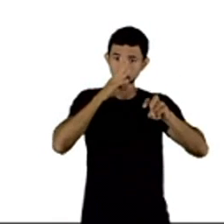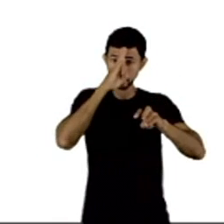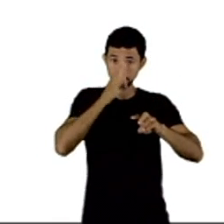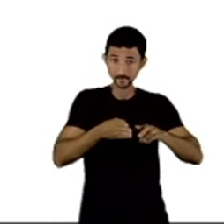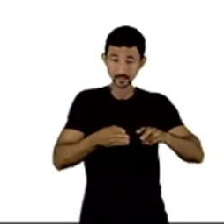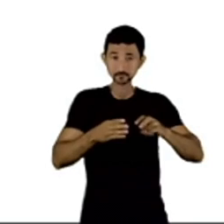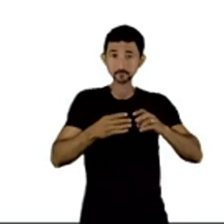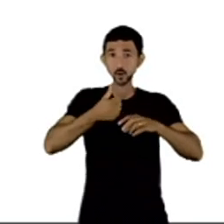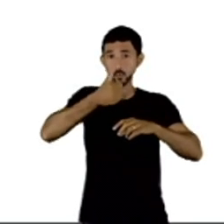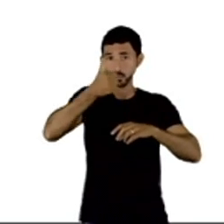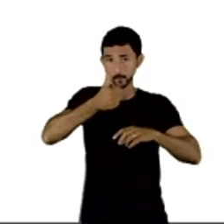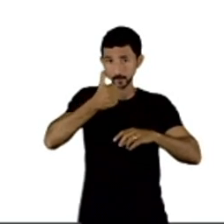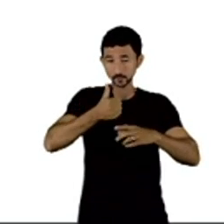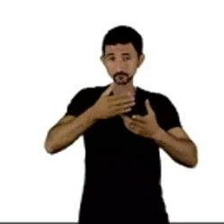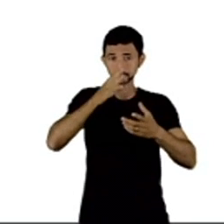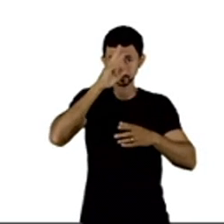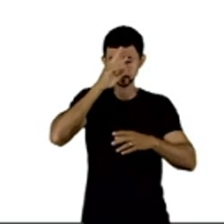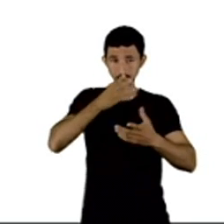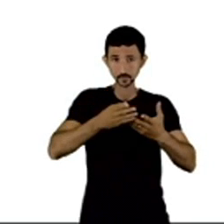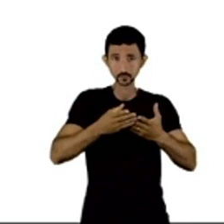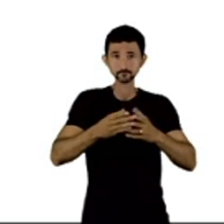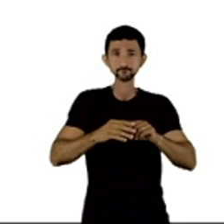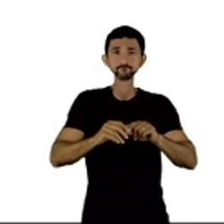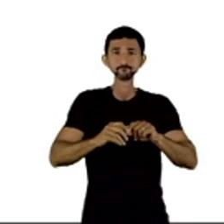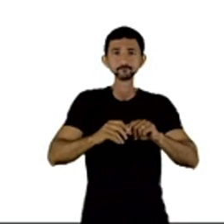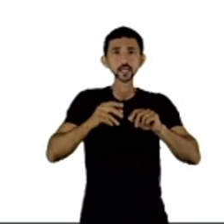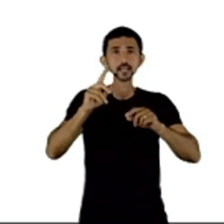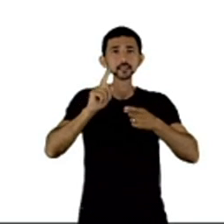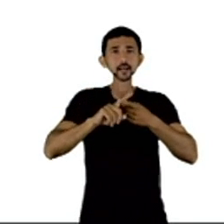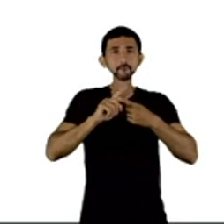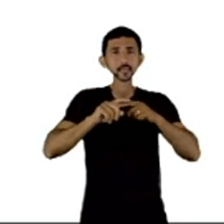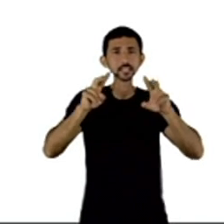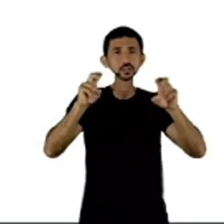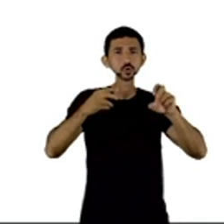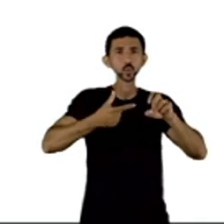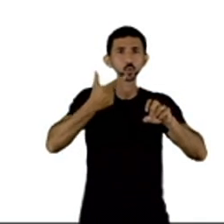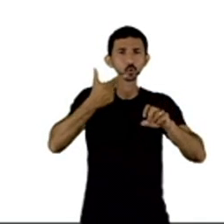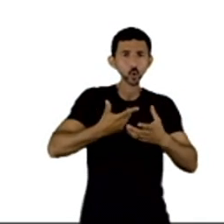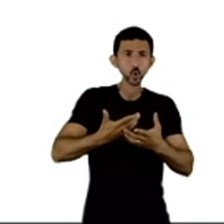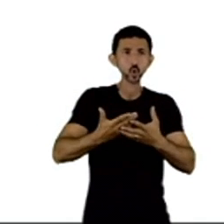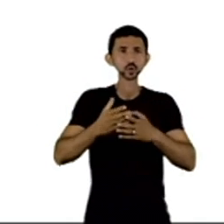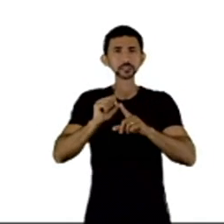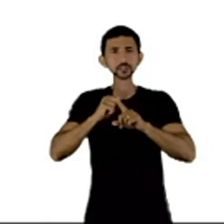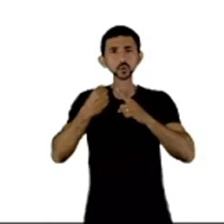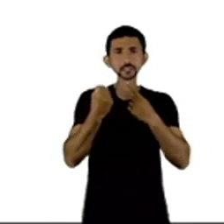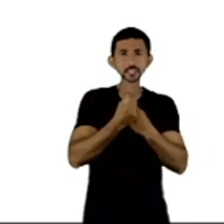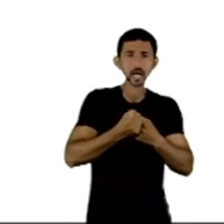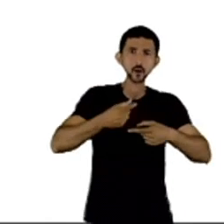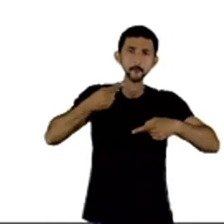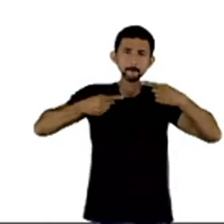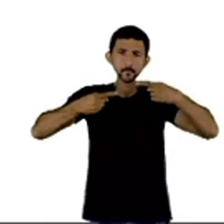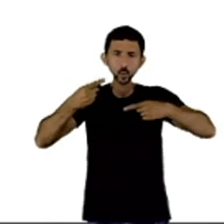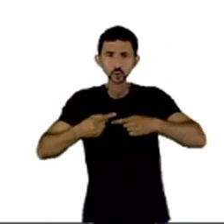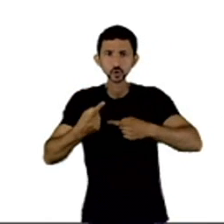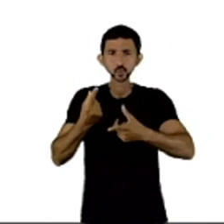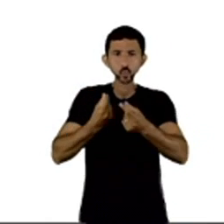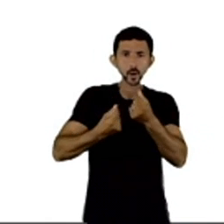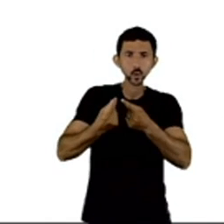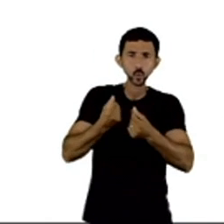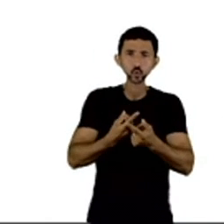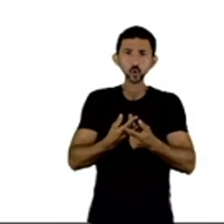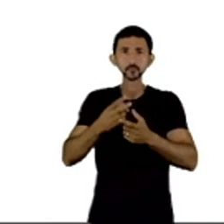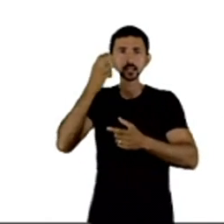o secundário, e toda a reportagem vai tratar de temas sociais, políticos, econômicos